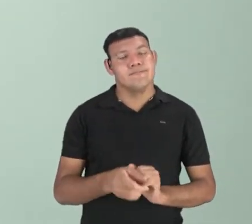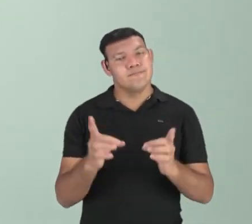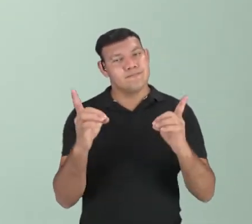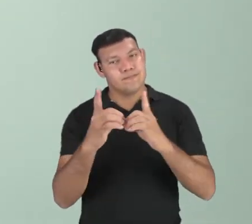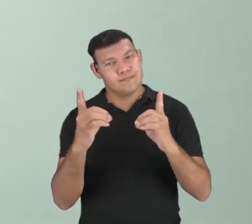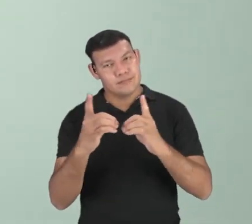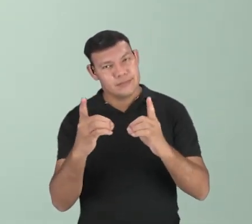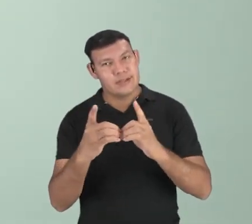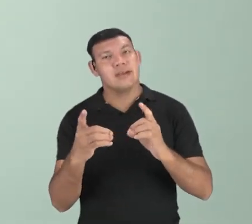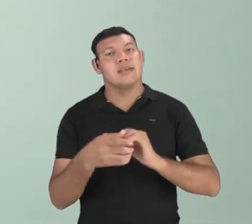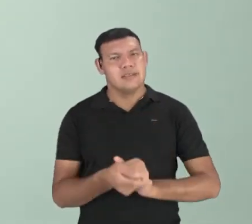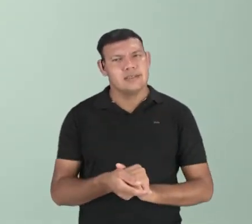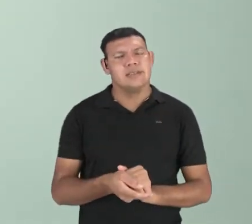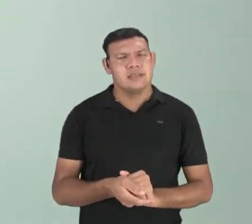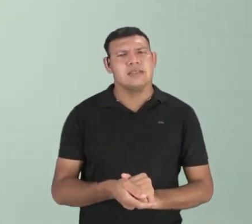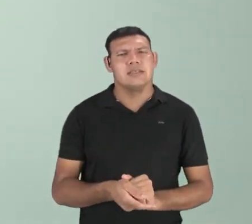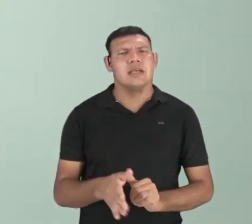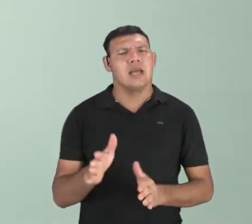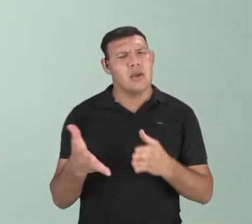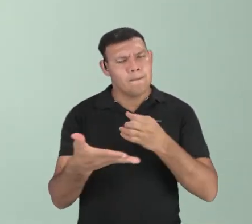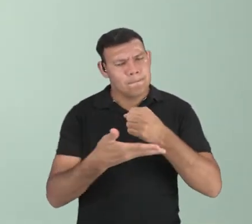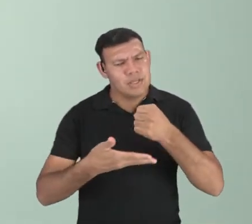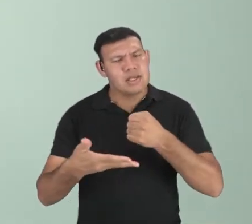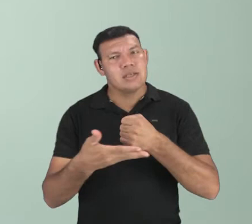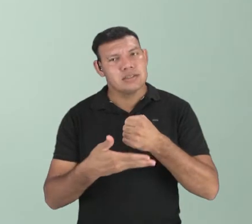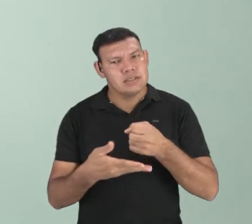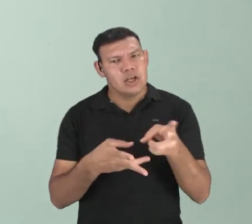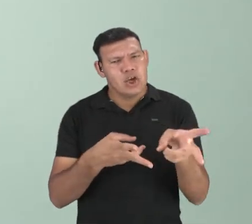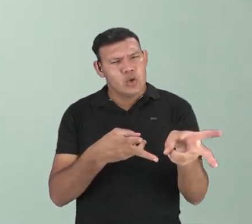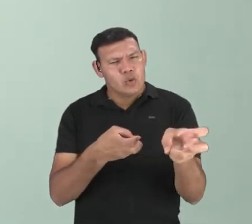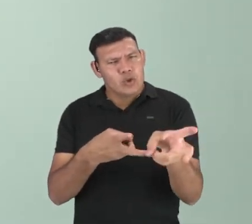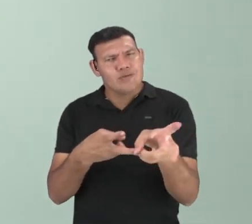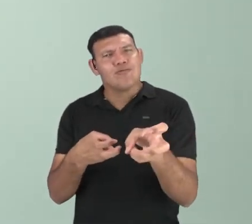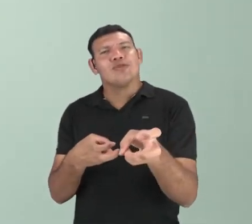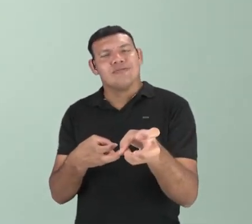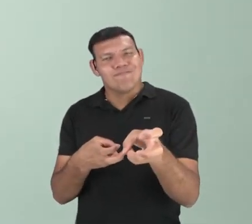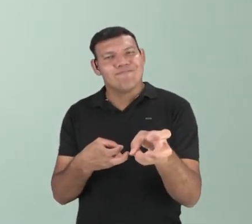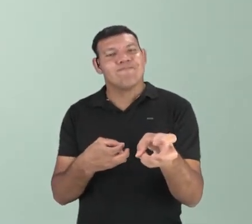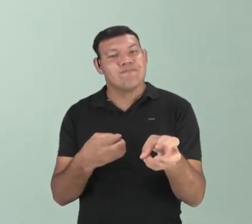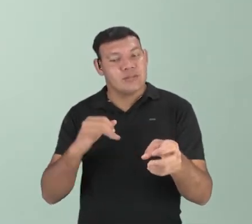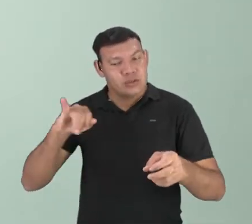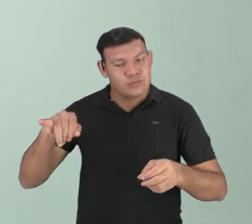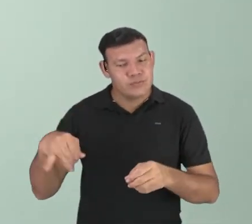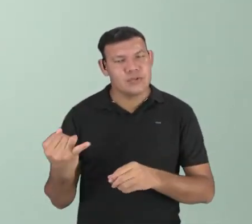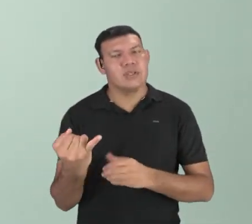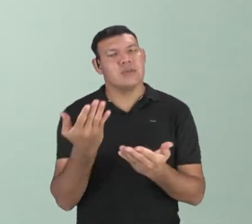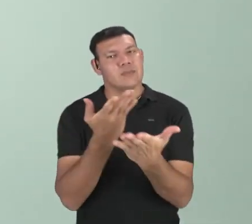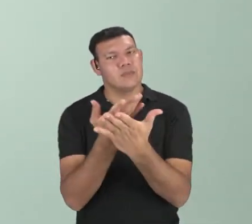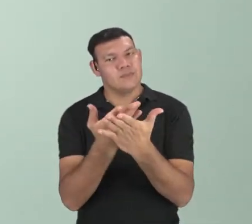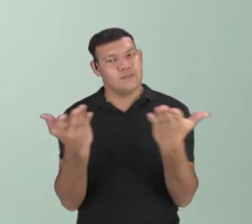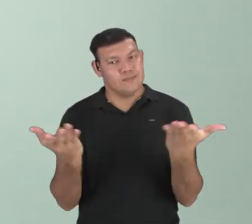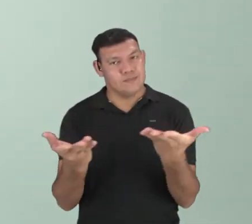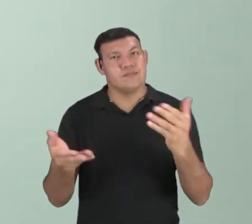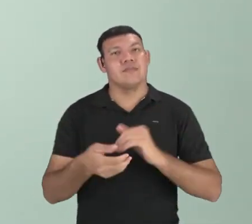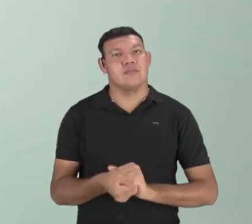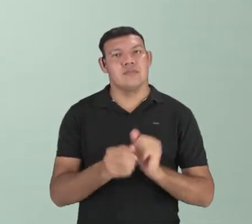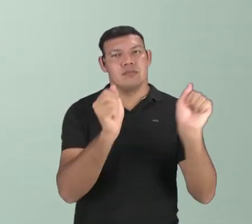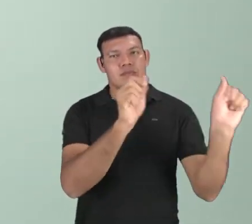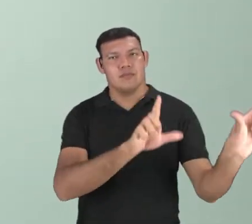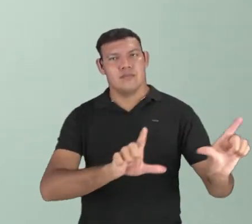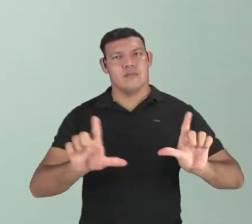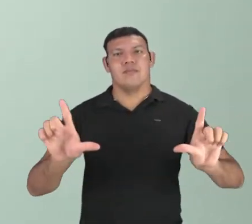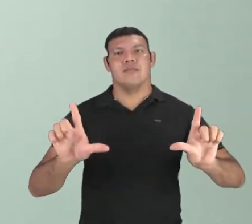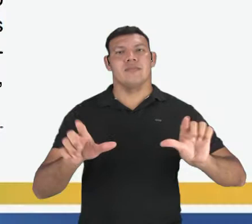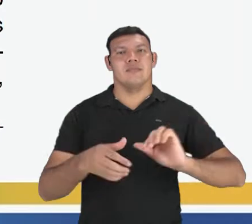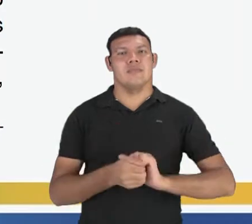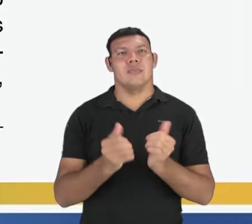pensamento de um autor para a gente poder tirar, né, extrair aquilo que são proveitosos para a nossa aula. Então, o nosso slide está